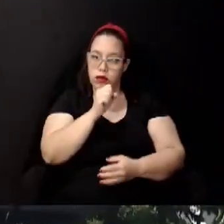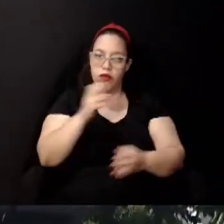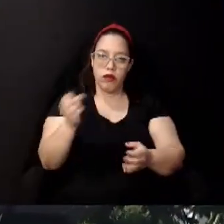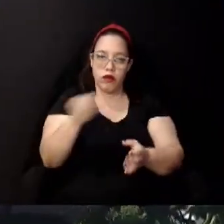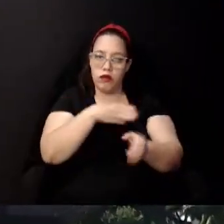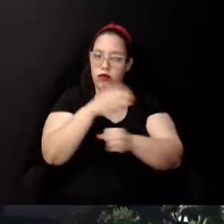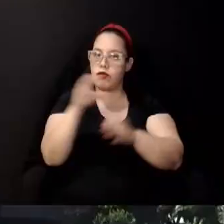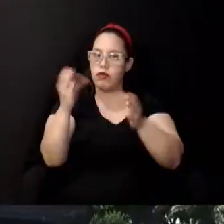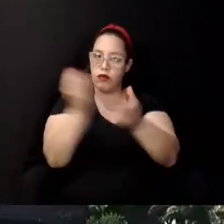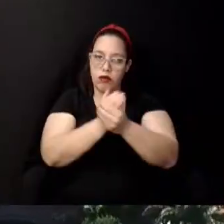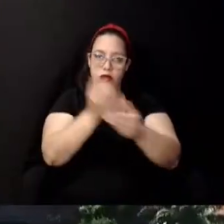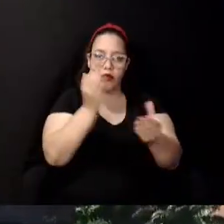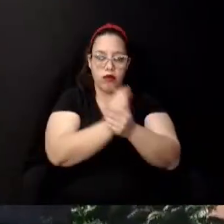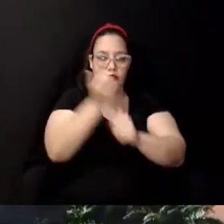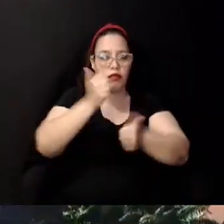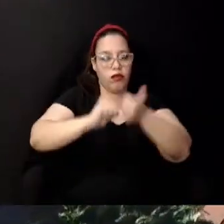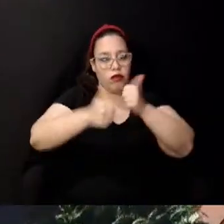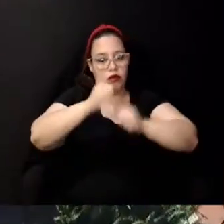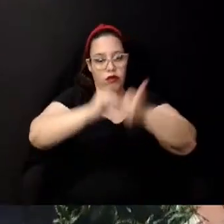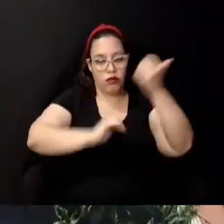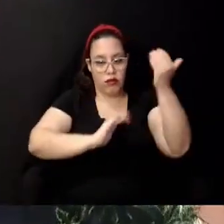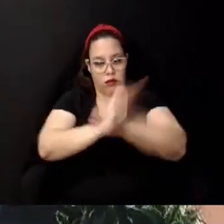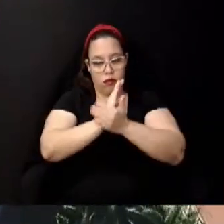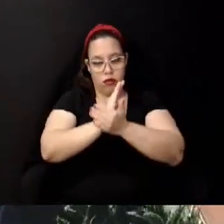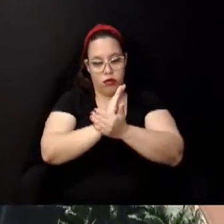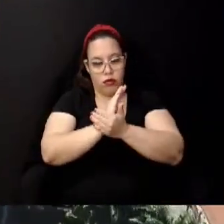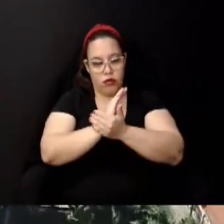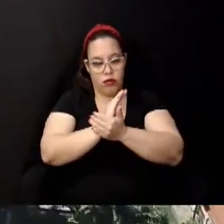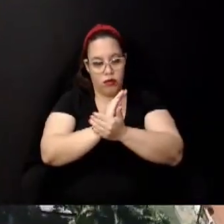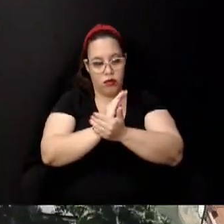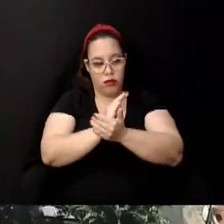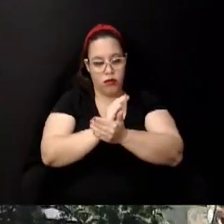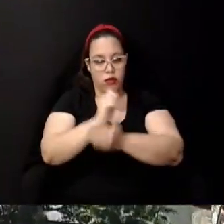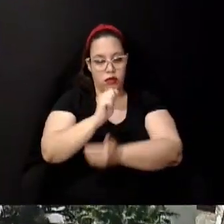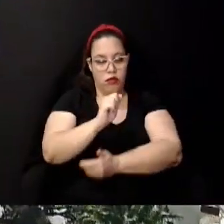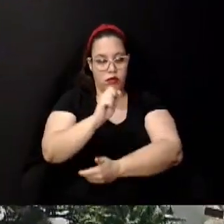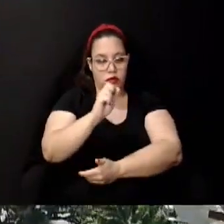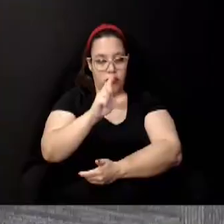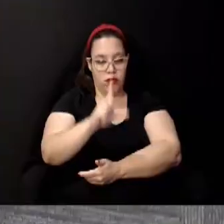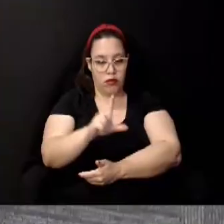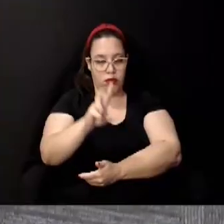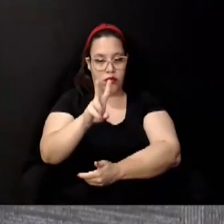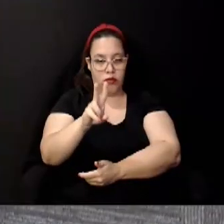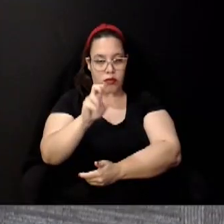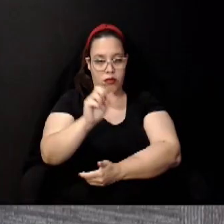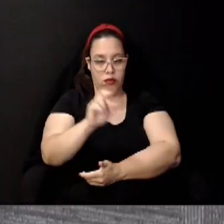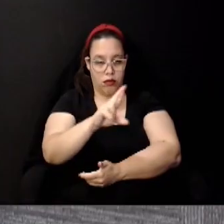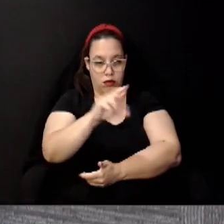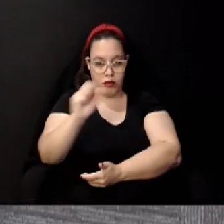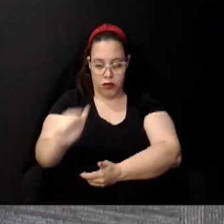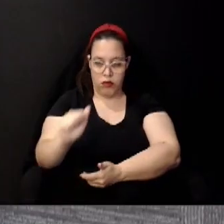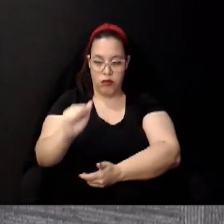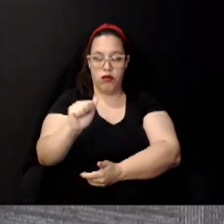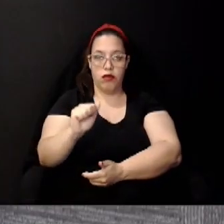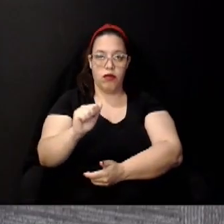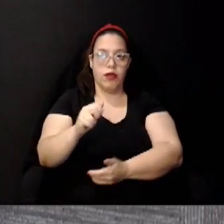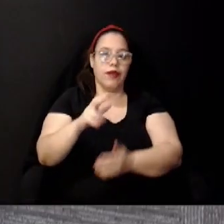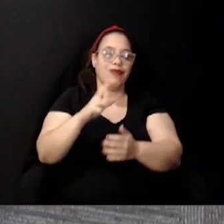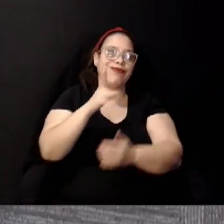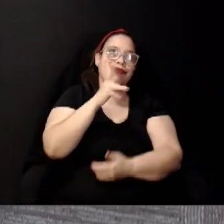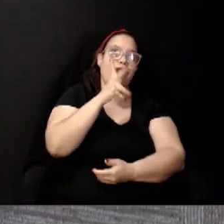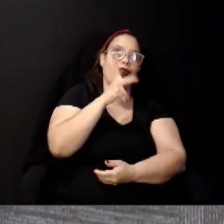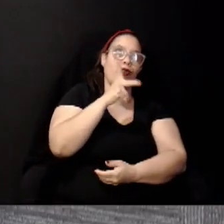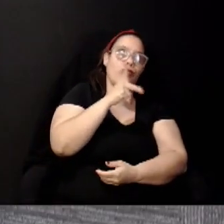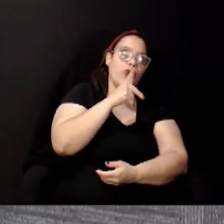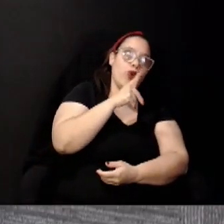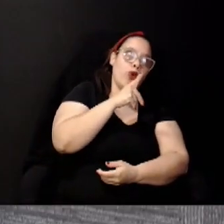de análise, aprovação e emissão de alvarás e licenças do município. É um labirinto burocrático que todo cidadão